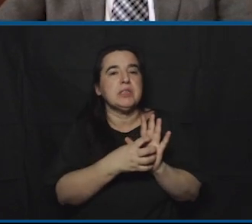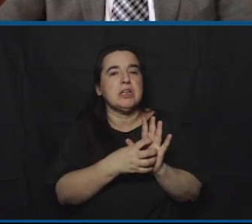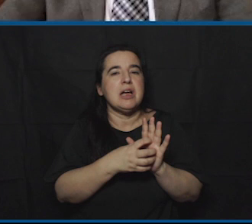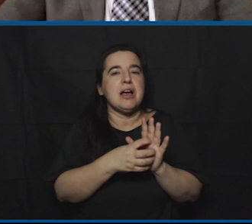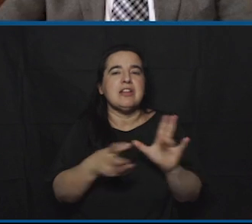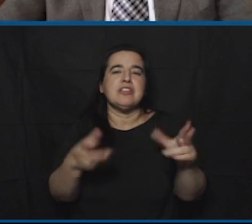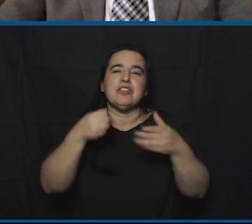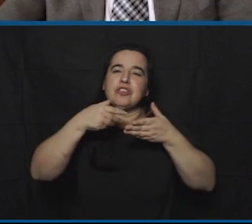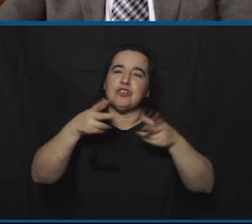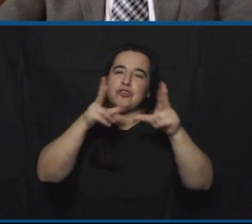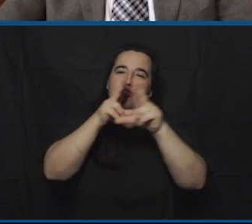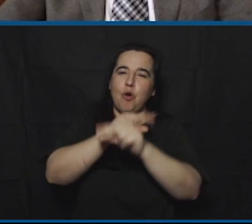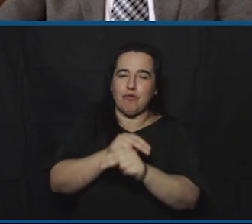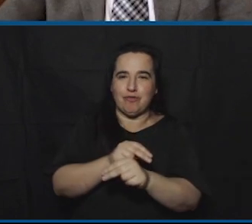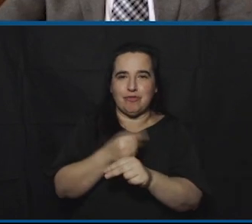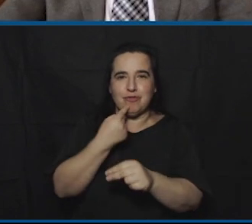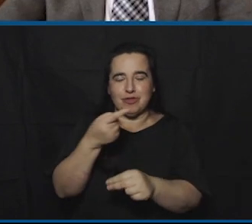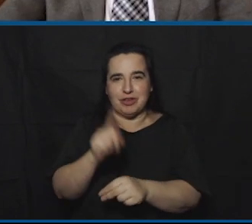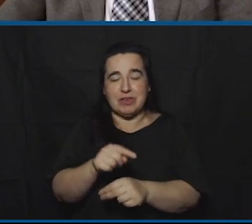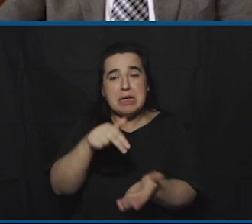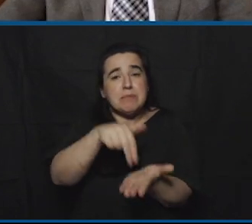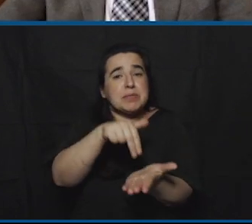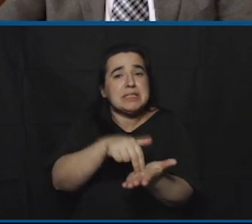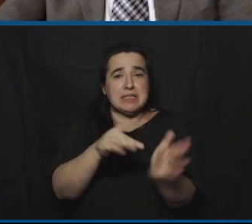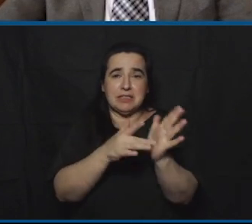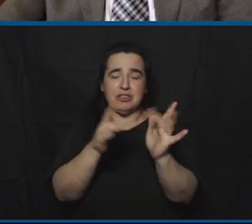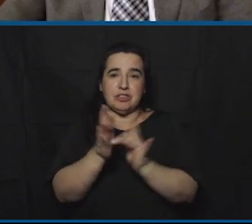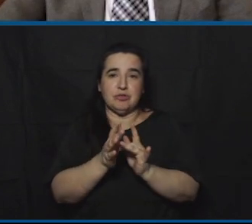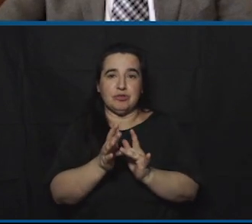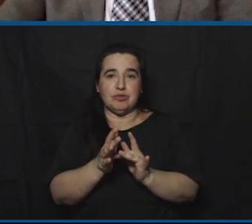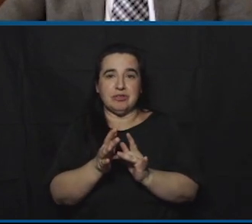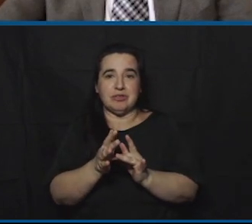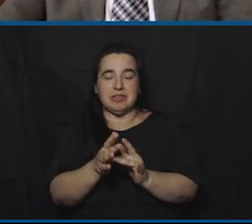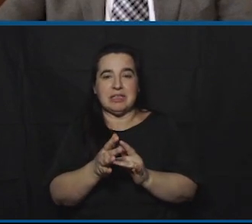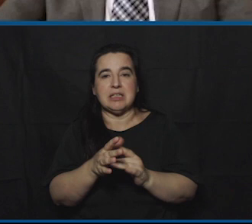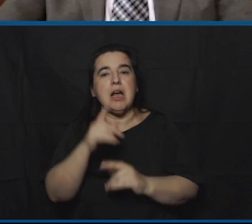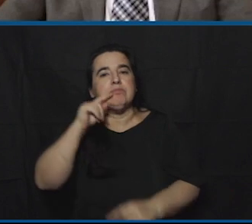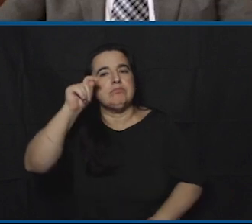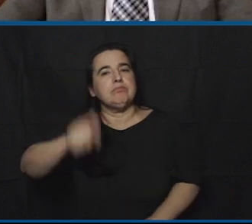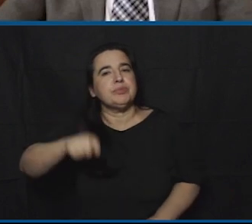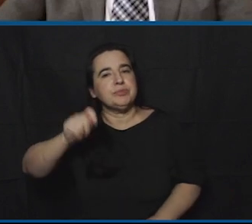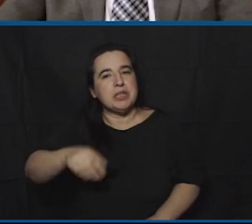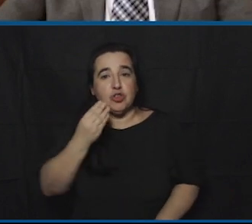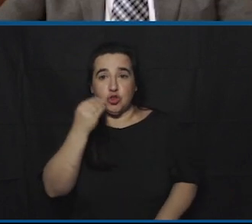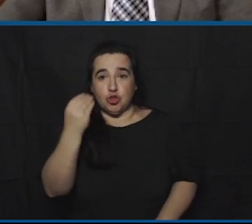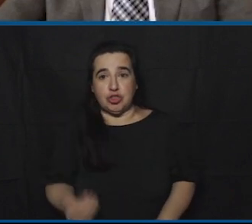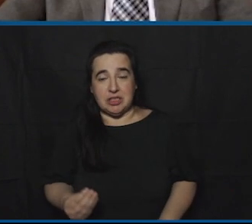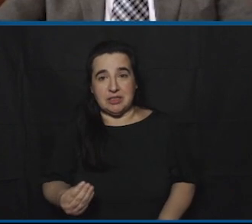E nós compreendemos muito bem porque era a presença de Jesus. Queria, de facto, julgar com